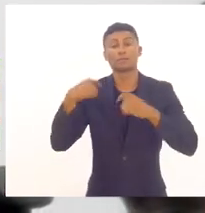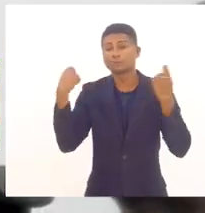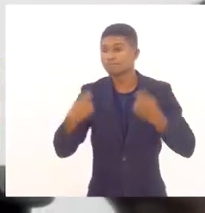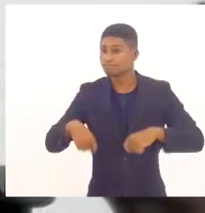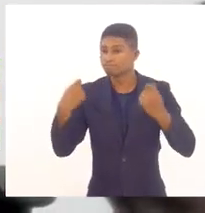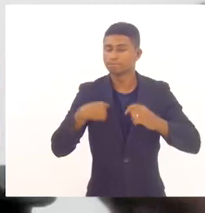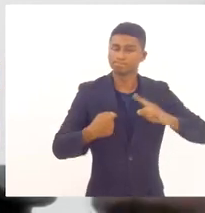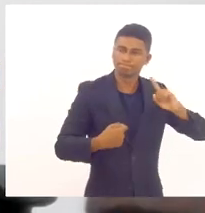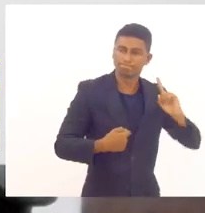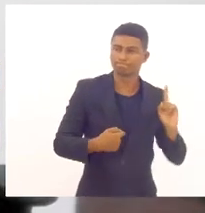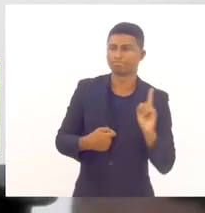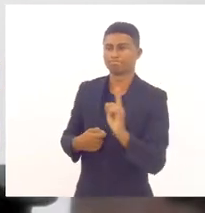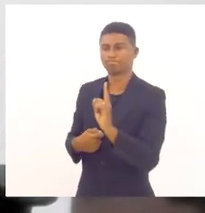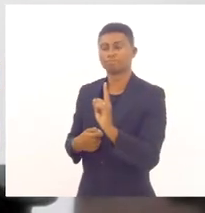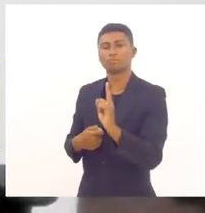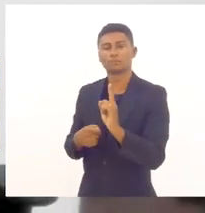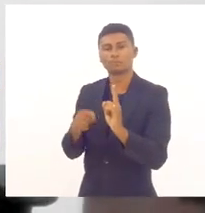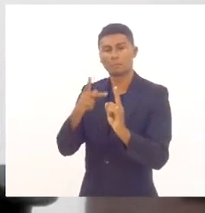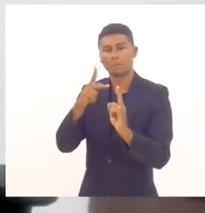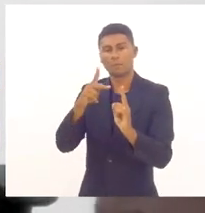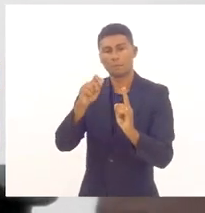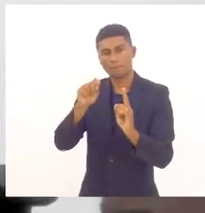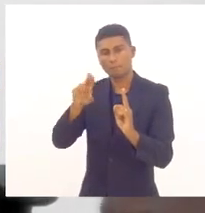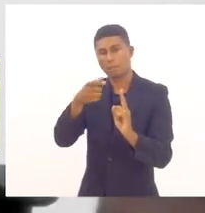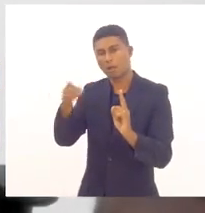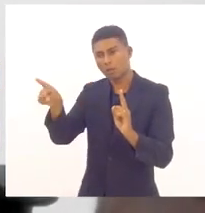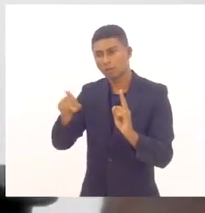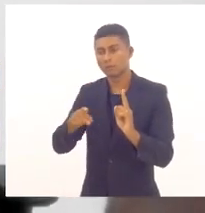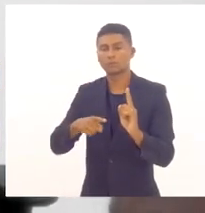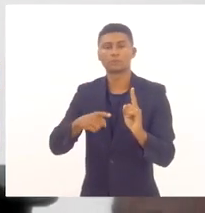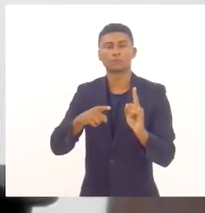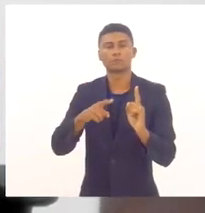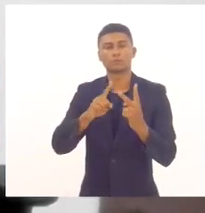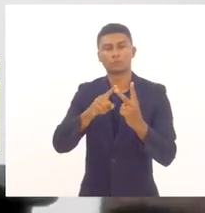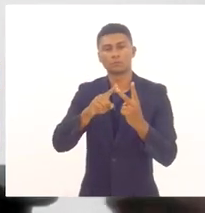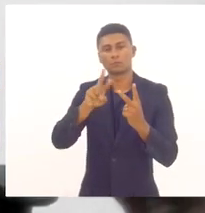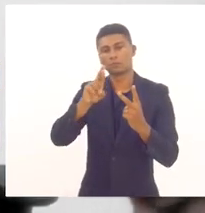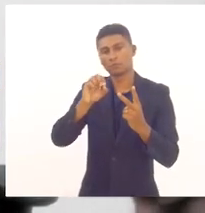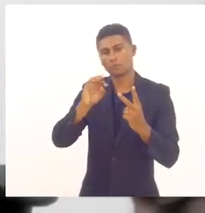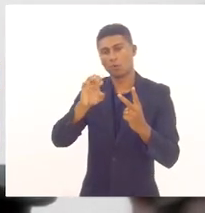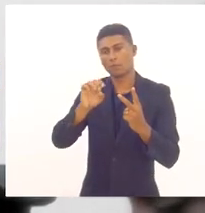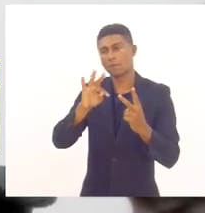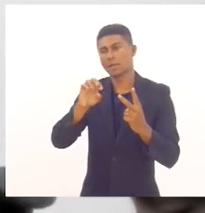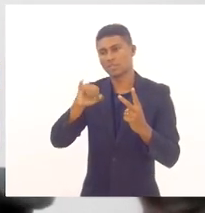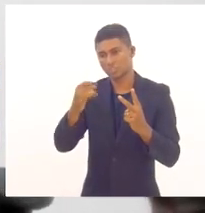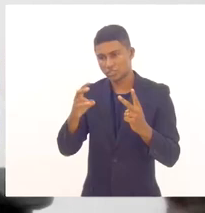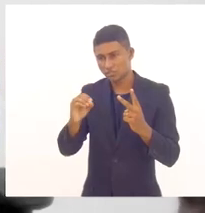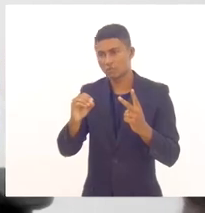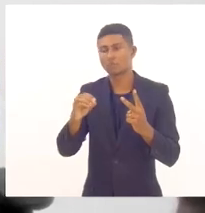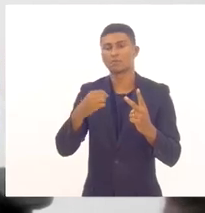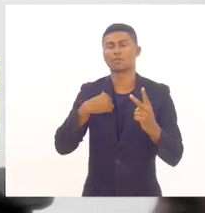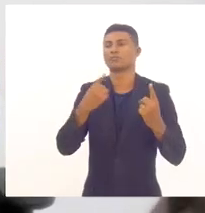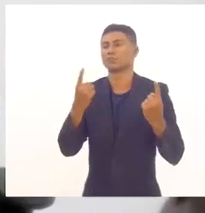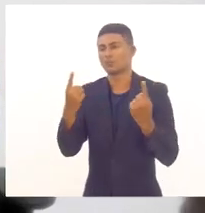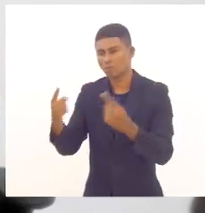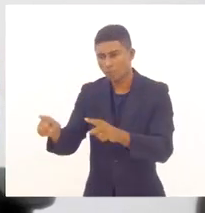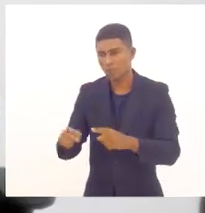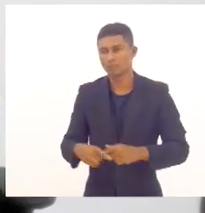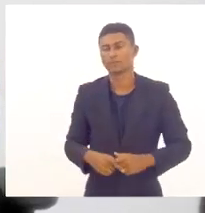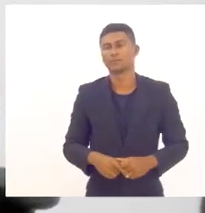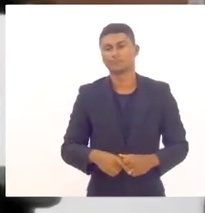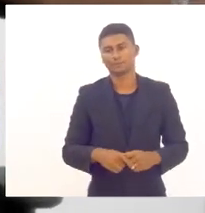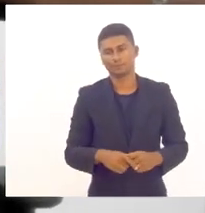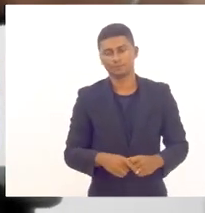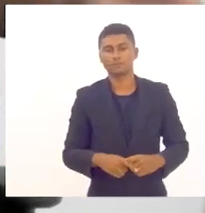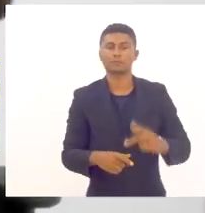ele sabe, contra Robertinho e contra Bogado. Não foi isso, Paulo? É, Robertinho, o Paulão, o